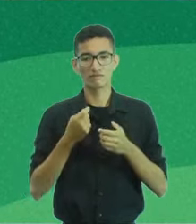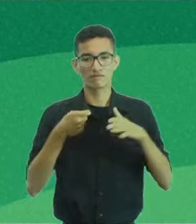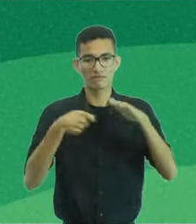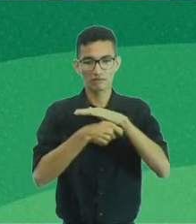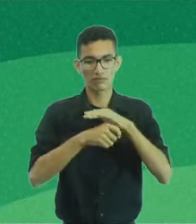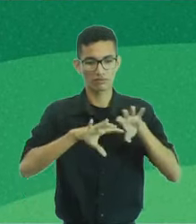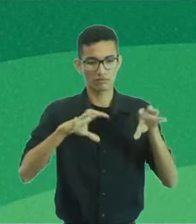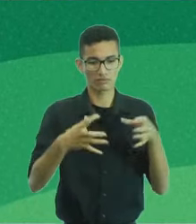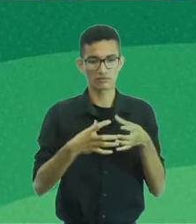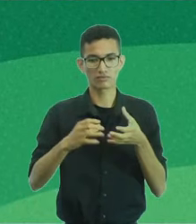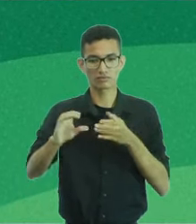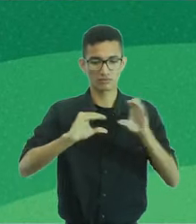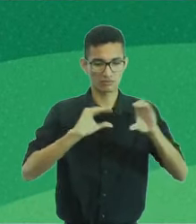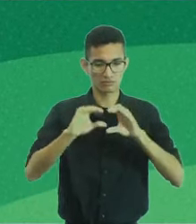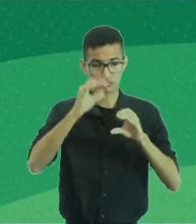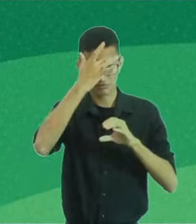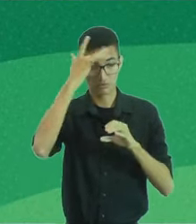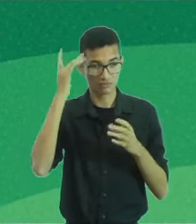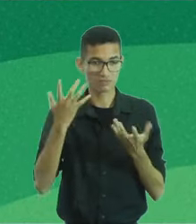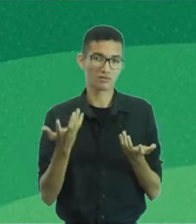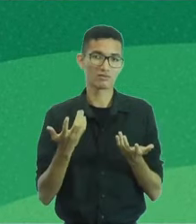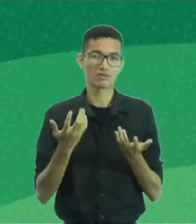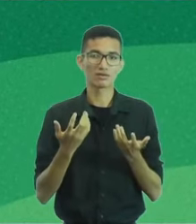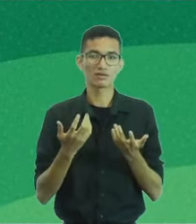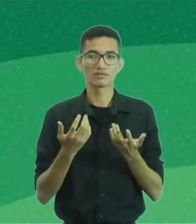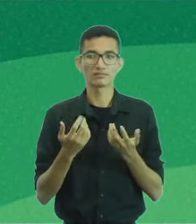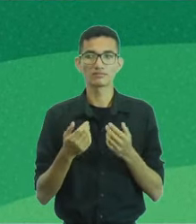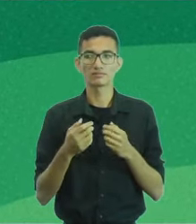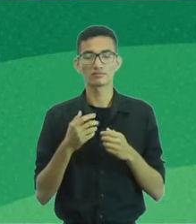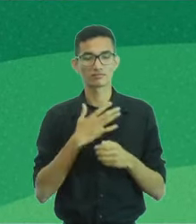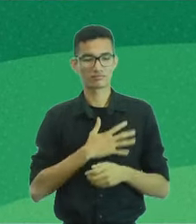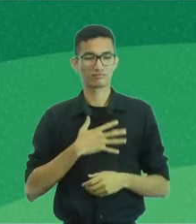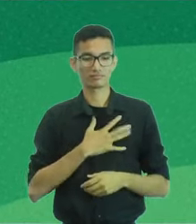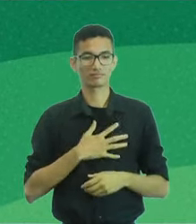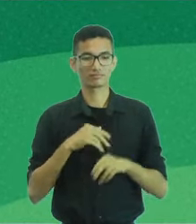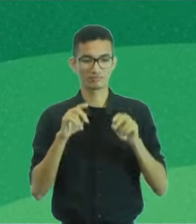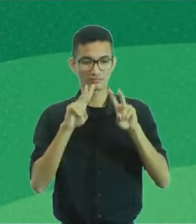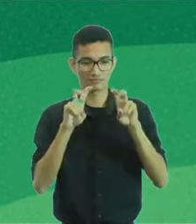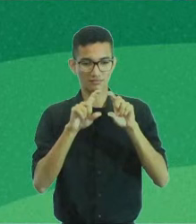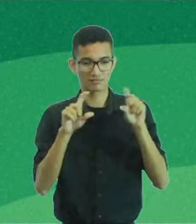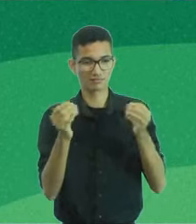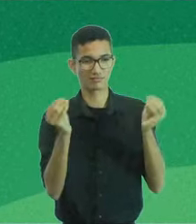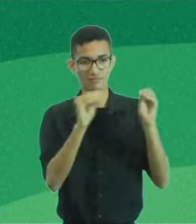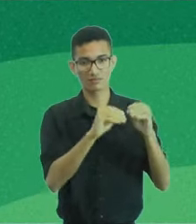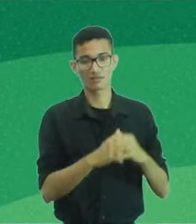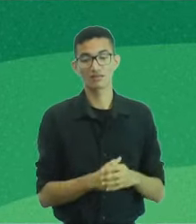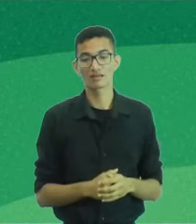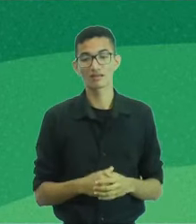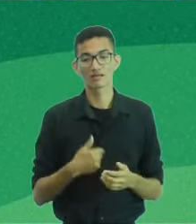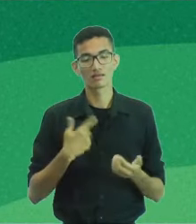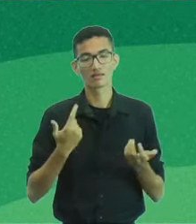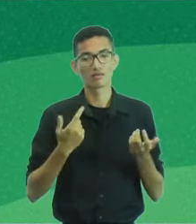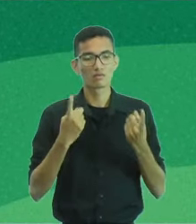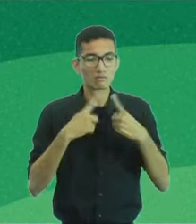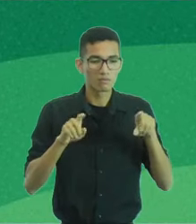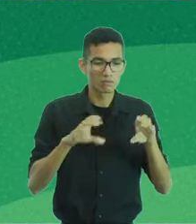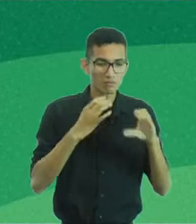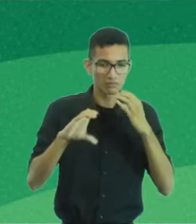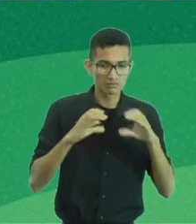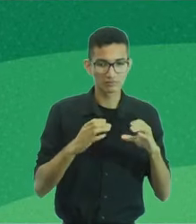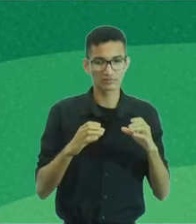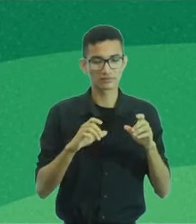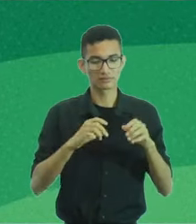coletivo de doação de pessoas Então adorei esse termo e resolvi colocar aí aí eu sou músico skatista alucinado por